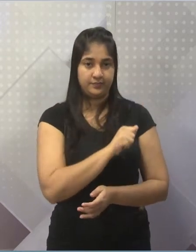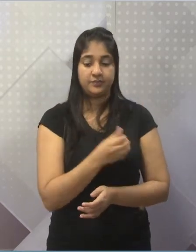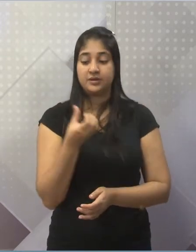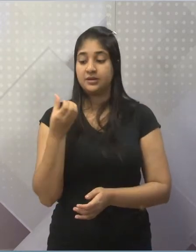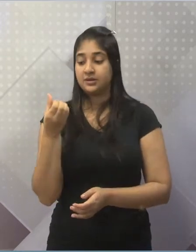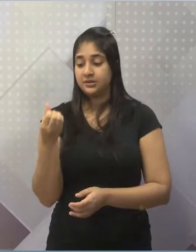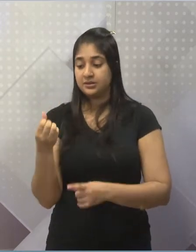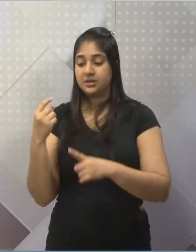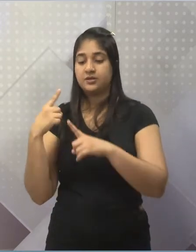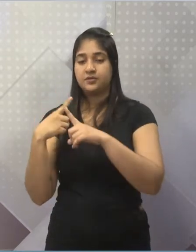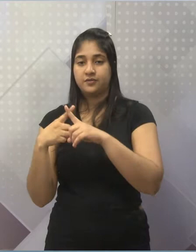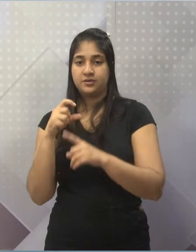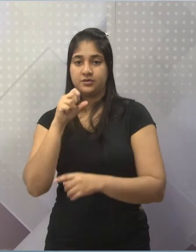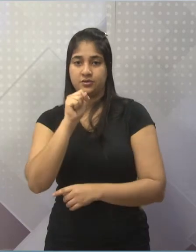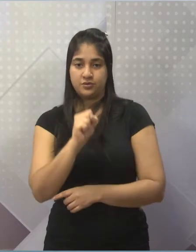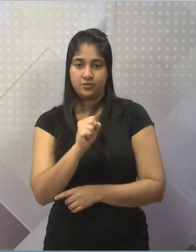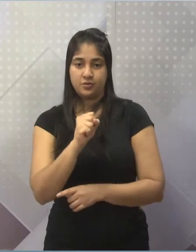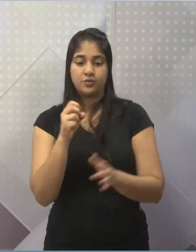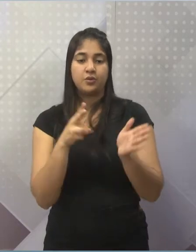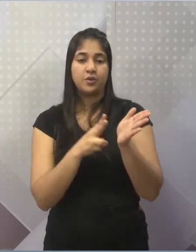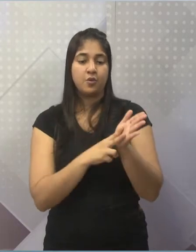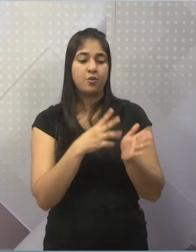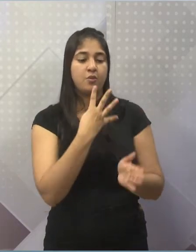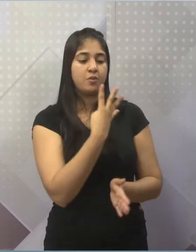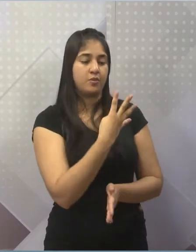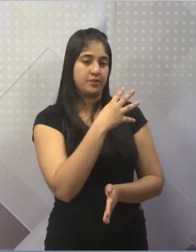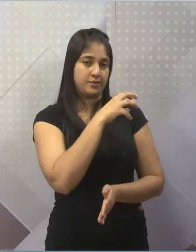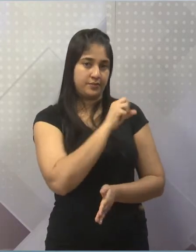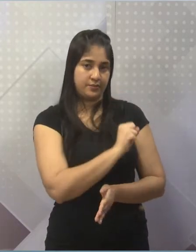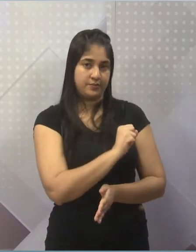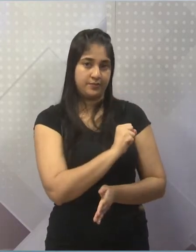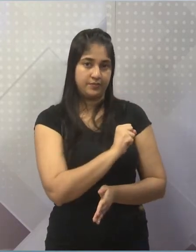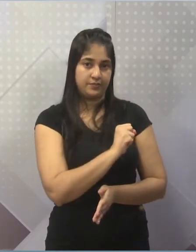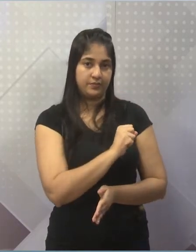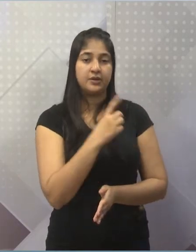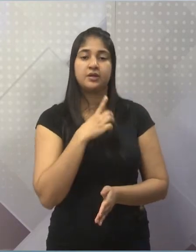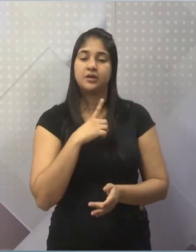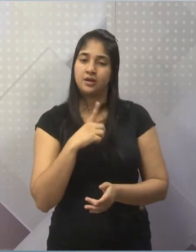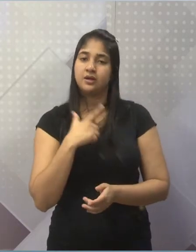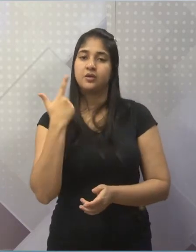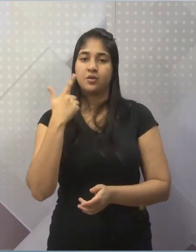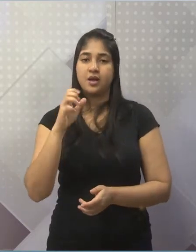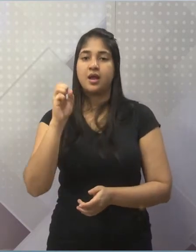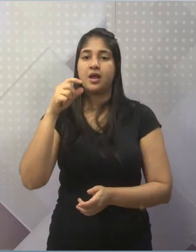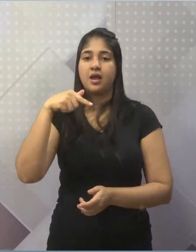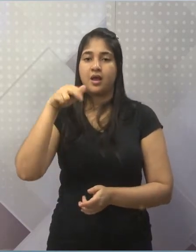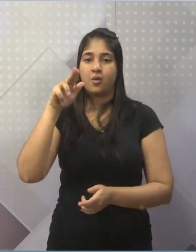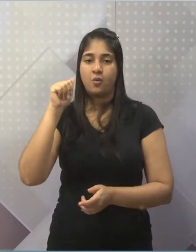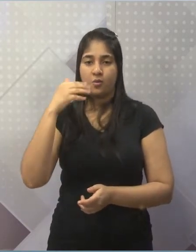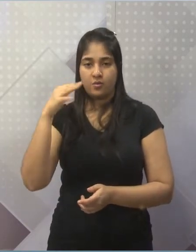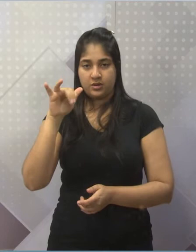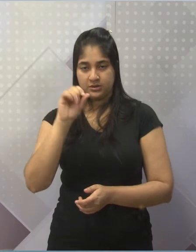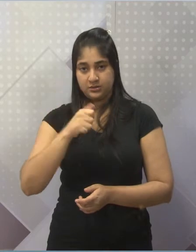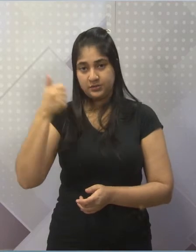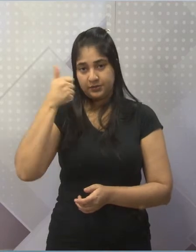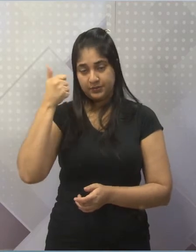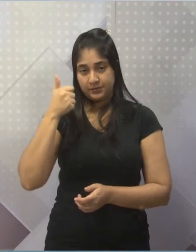6 vezes 8, 48. Temos uma equação do primeiro grau.